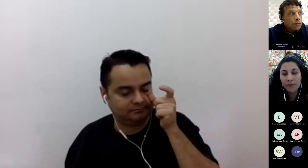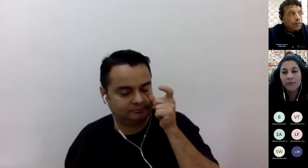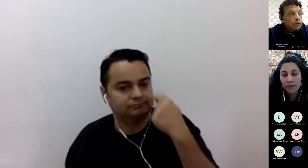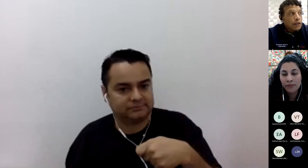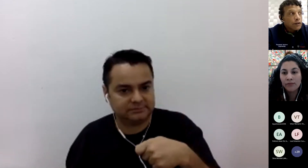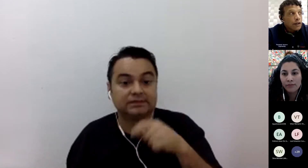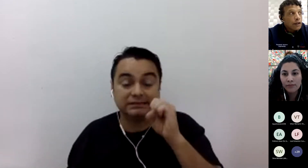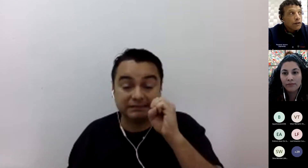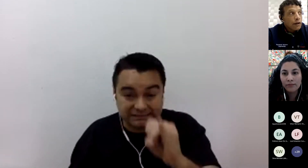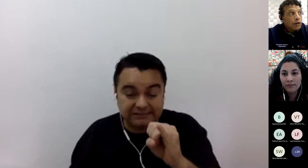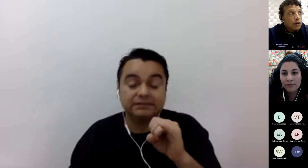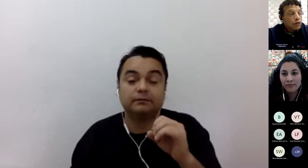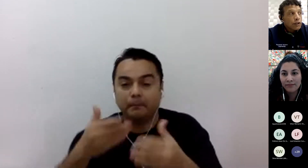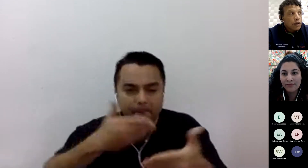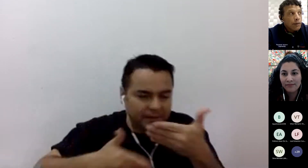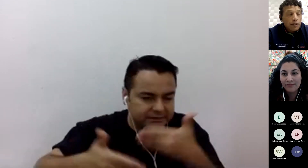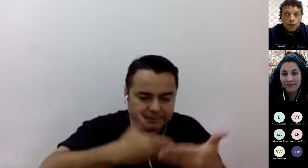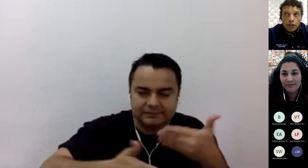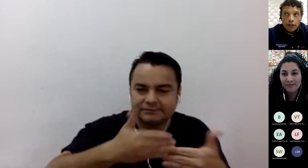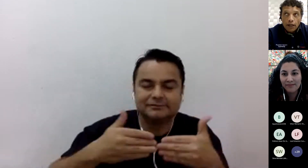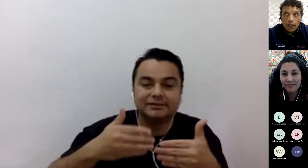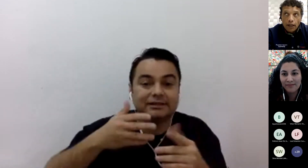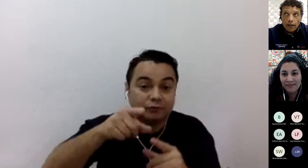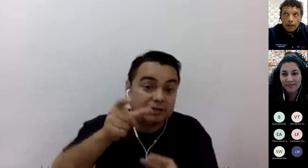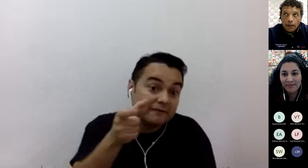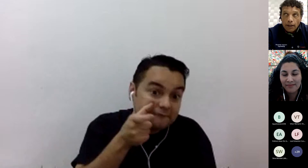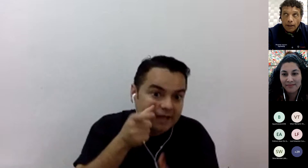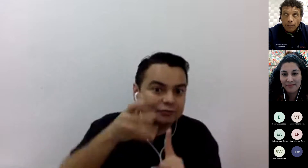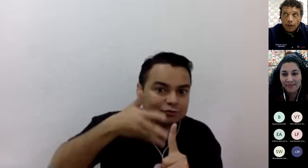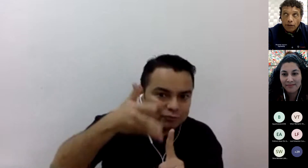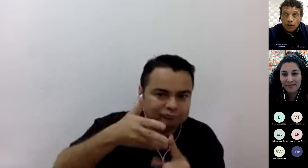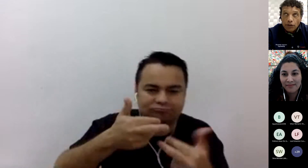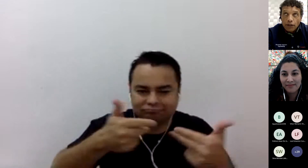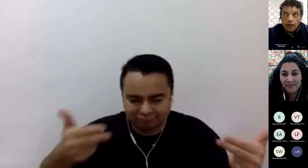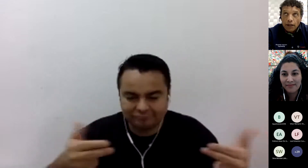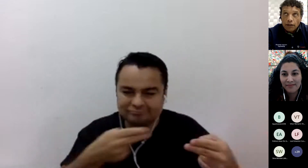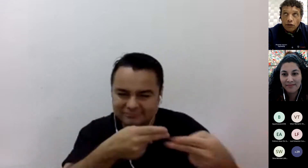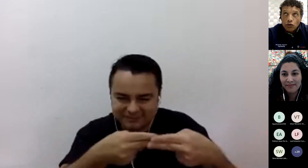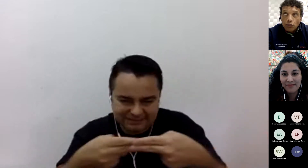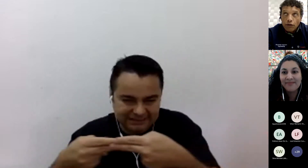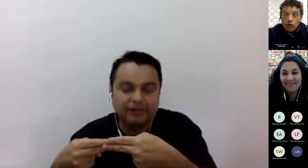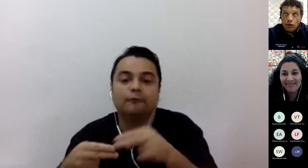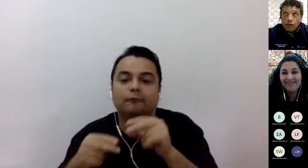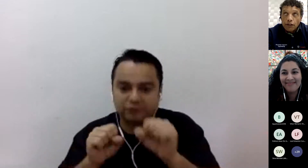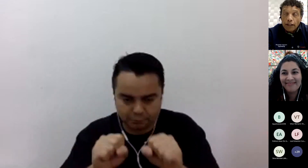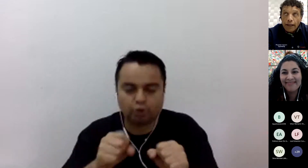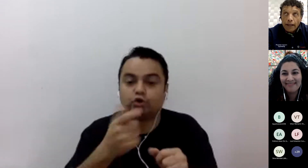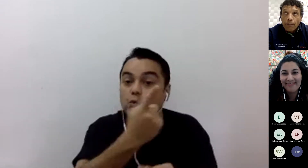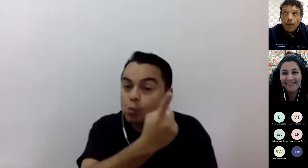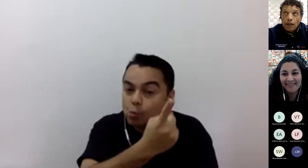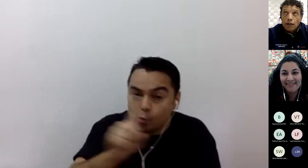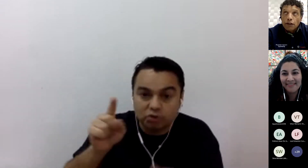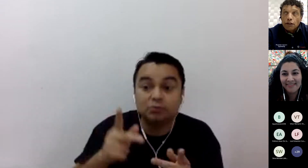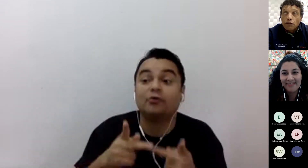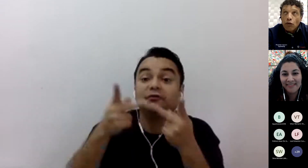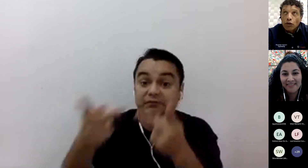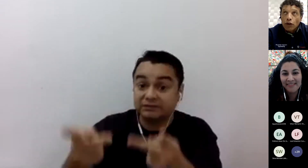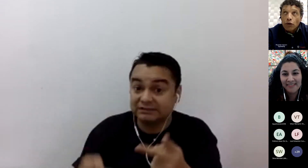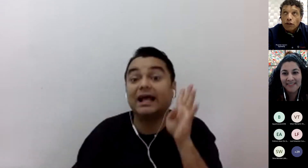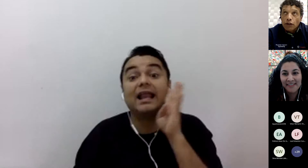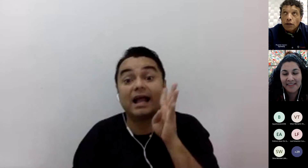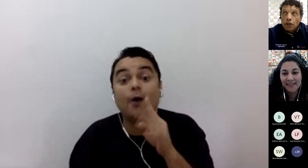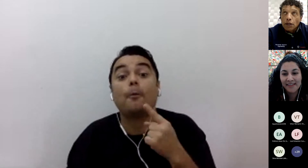estiver participando das trilhas automaticamente já está participando desse último evento da visita técnica. É bem interessante, que